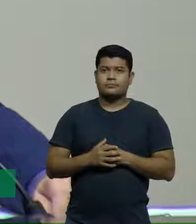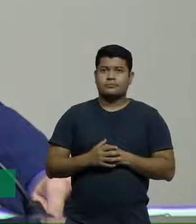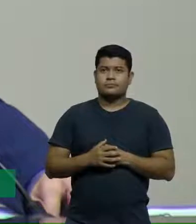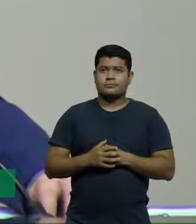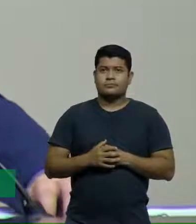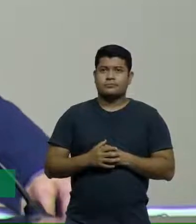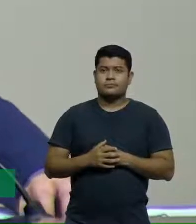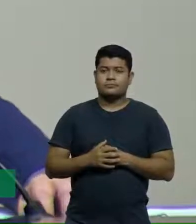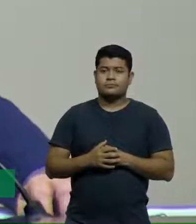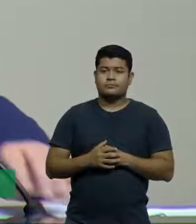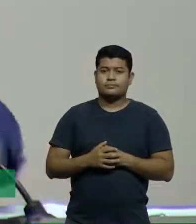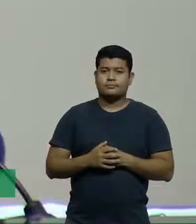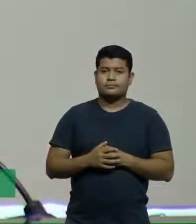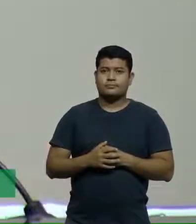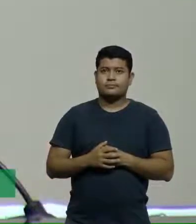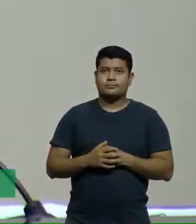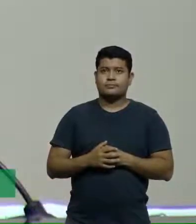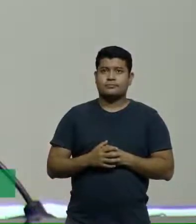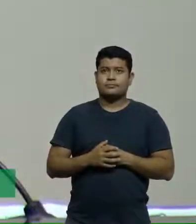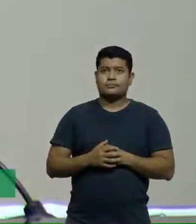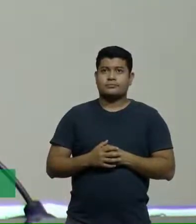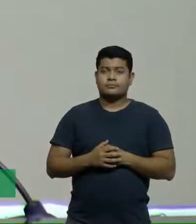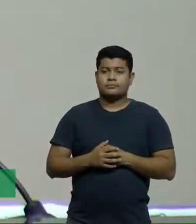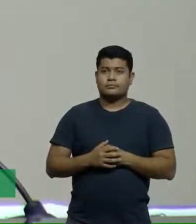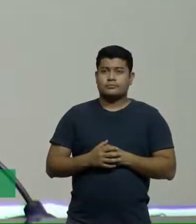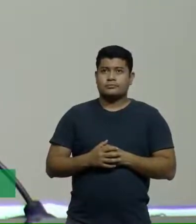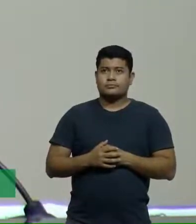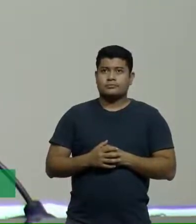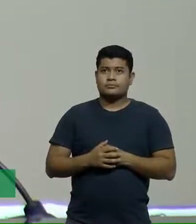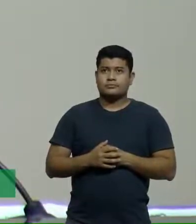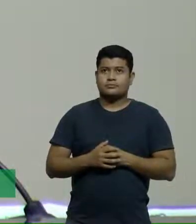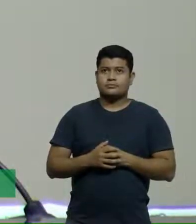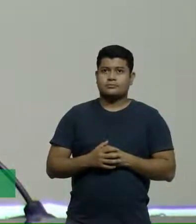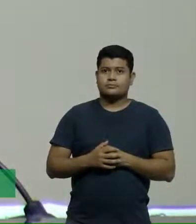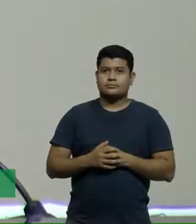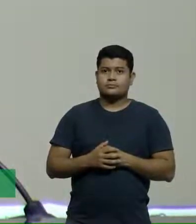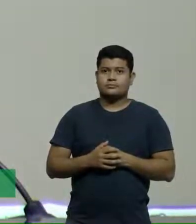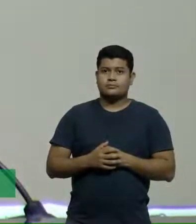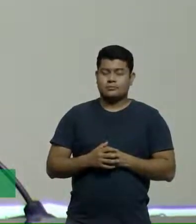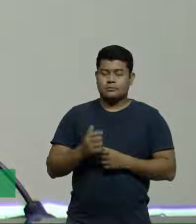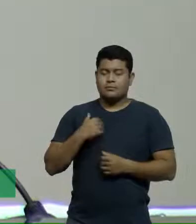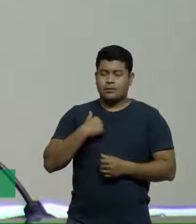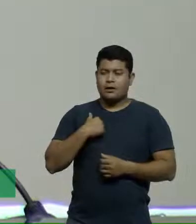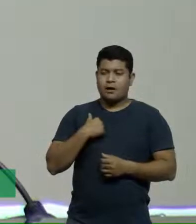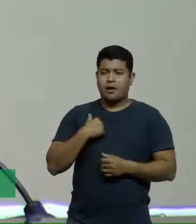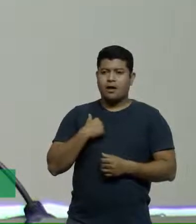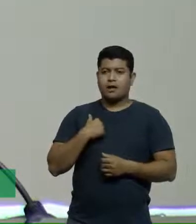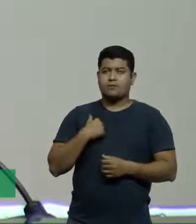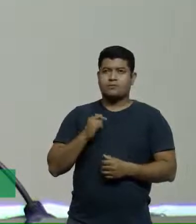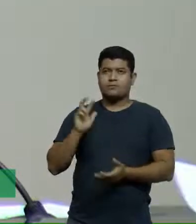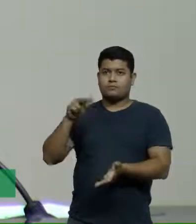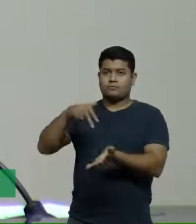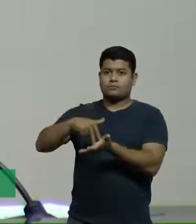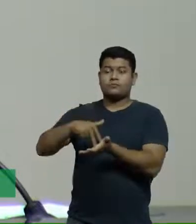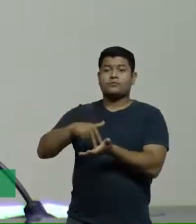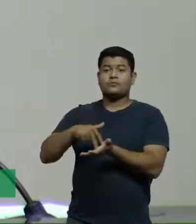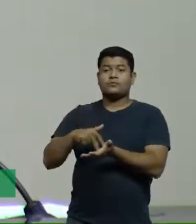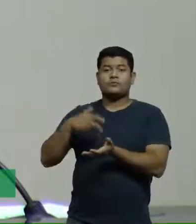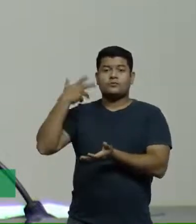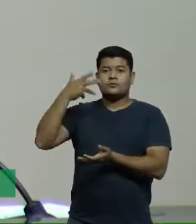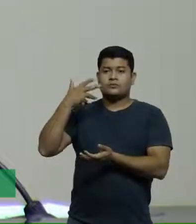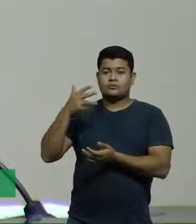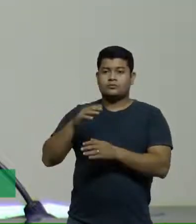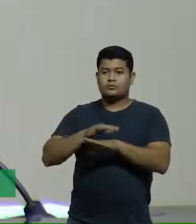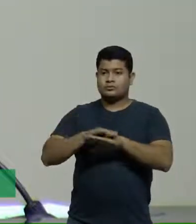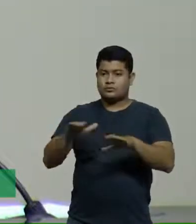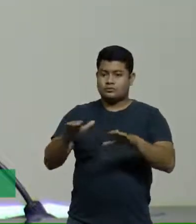Eu, nesse momento, então, vou fazer uso da palavra só para registrar que no